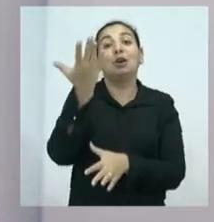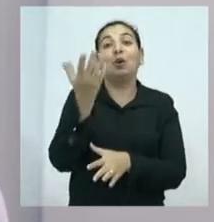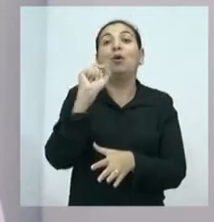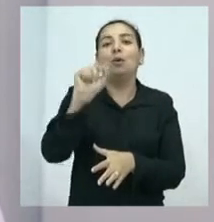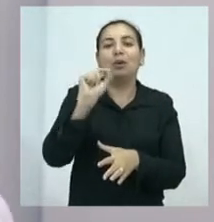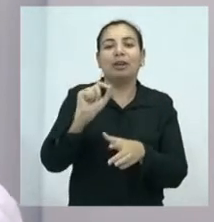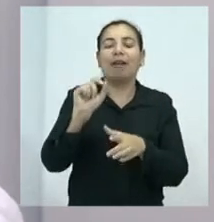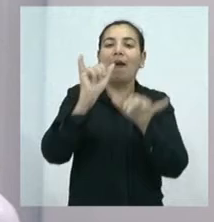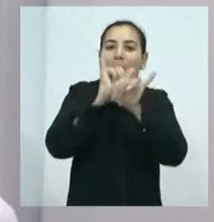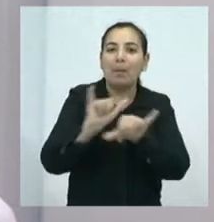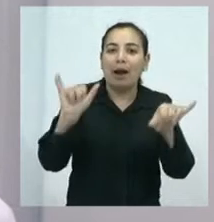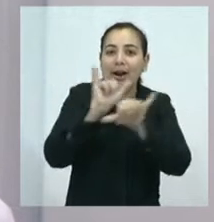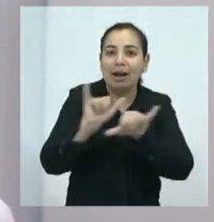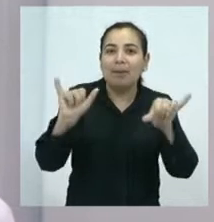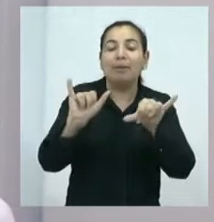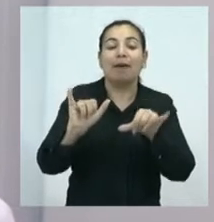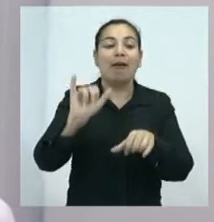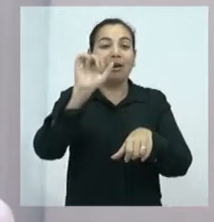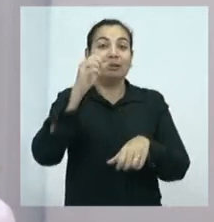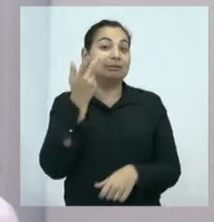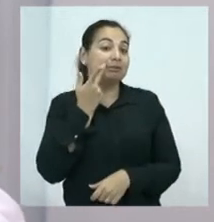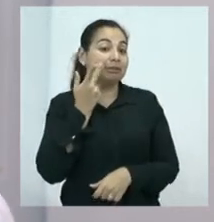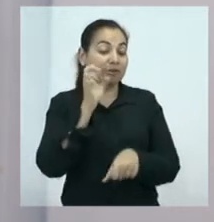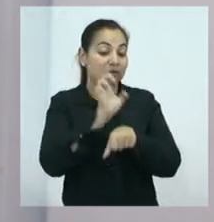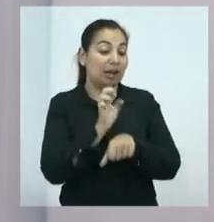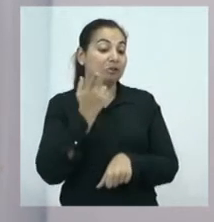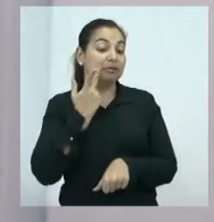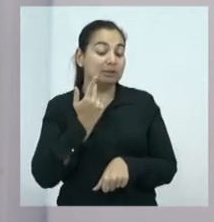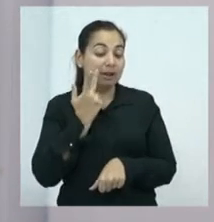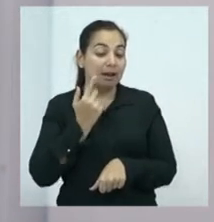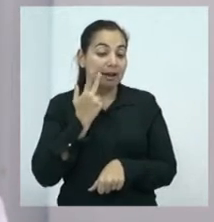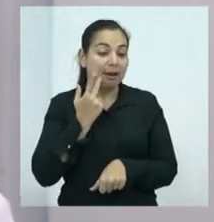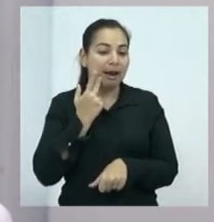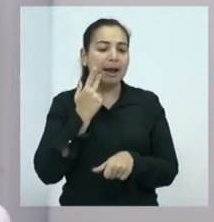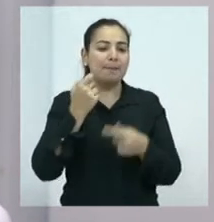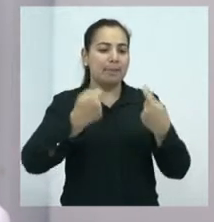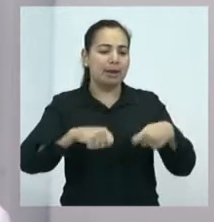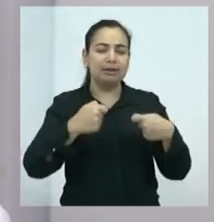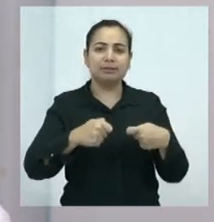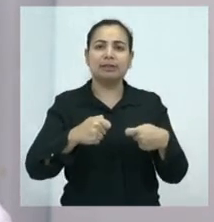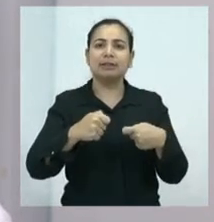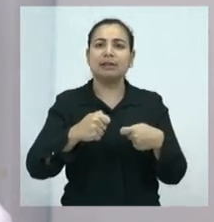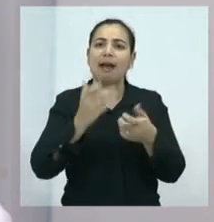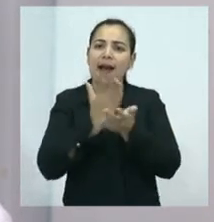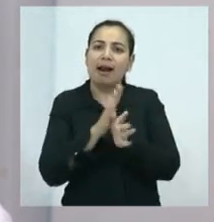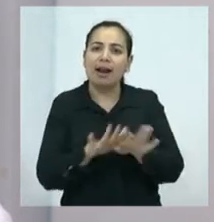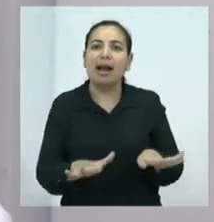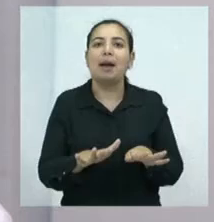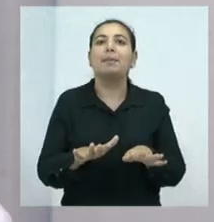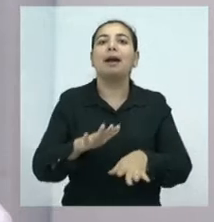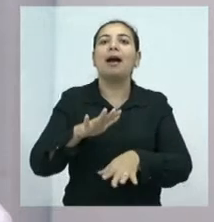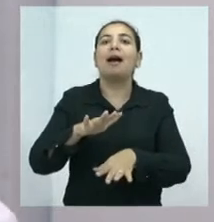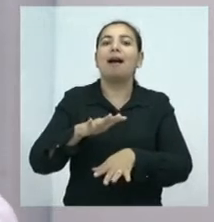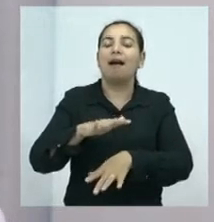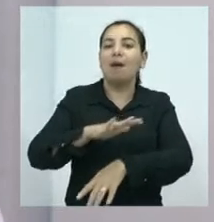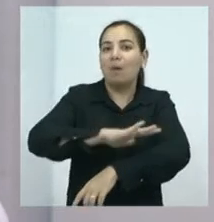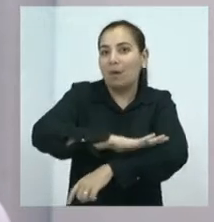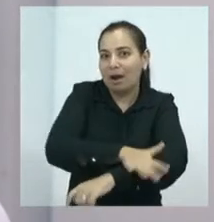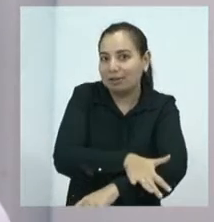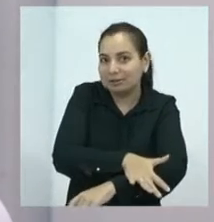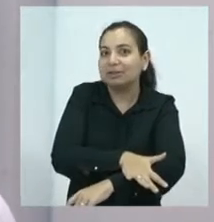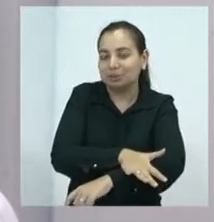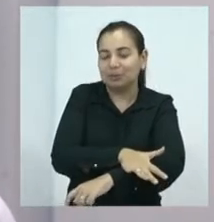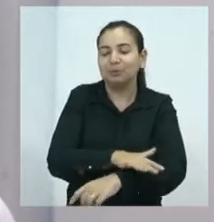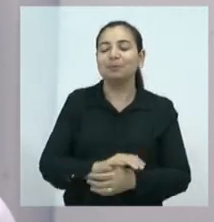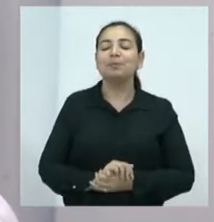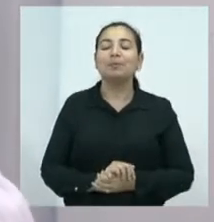uma campanha do Ceará Sem Racismo. E é importante a gente falar sobre essa campanha, porque a gente vive, Paulo, sobre um